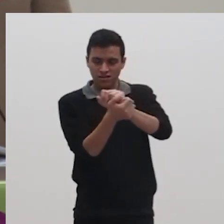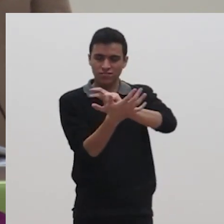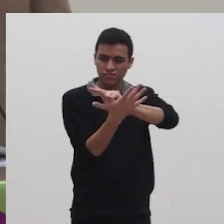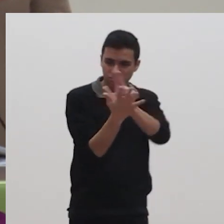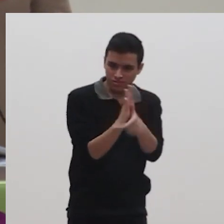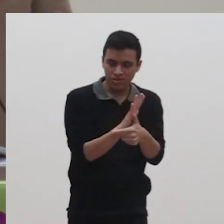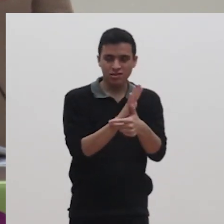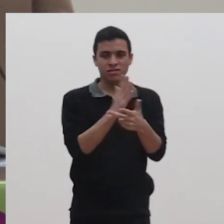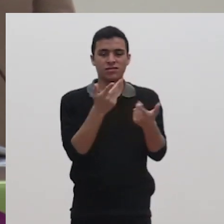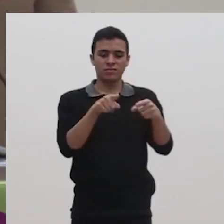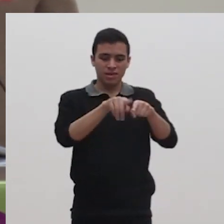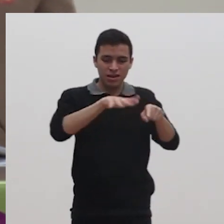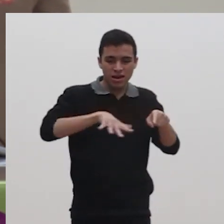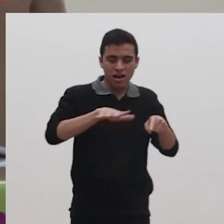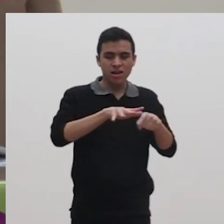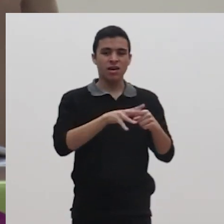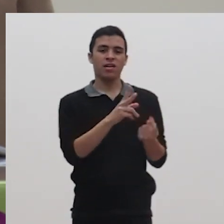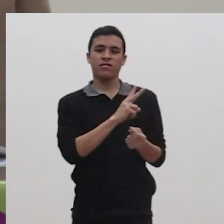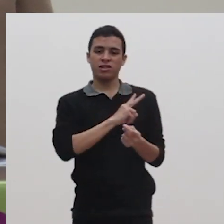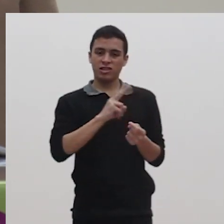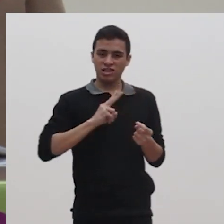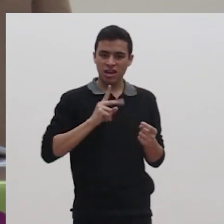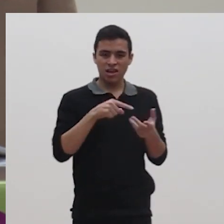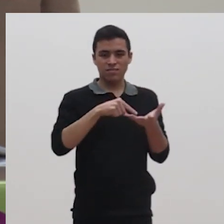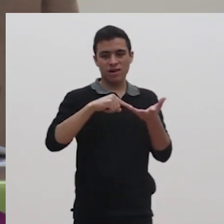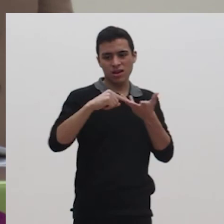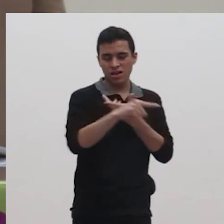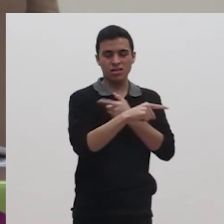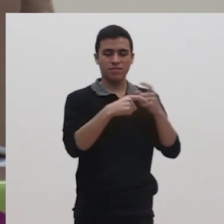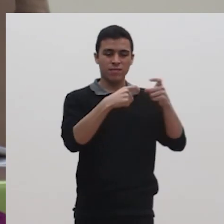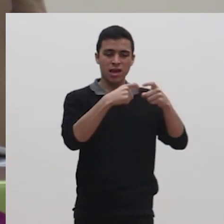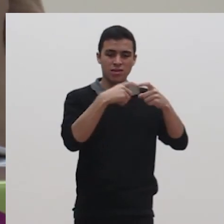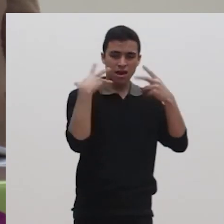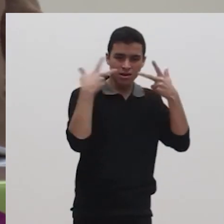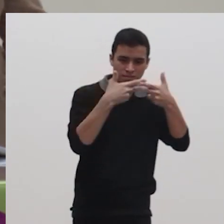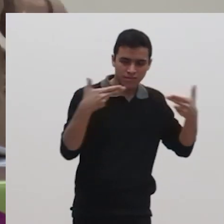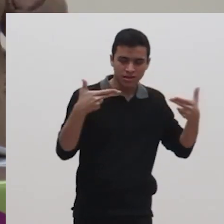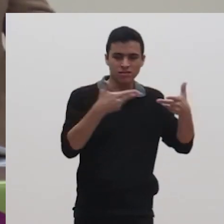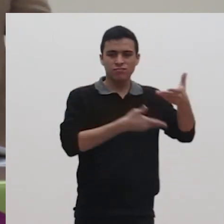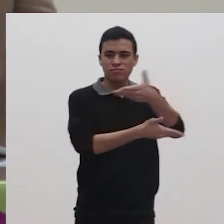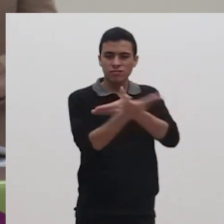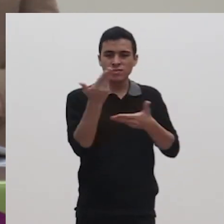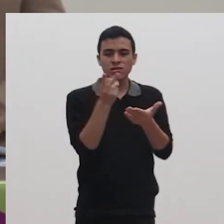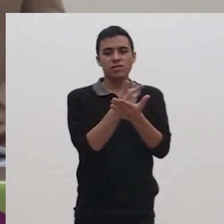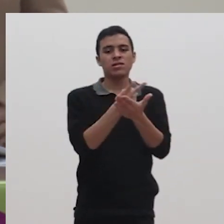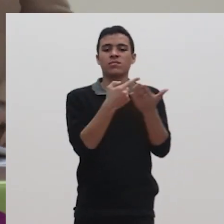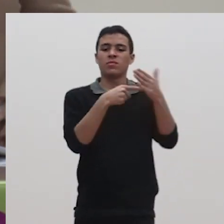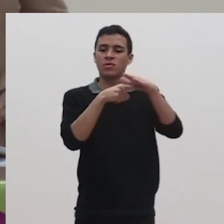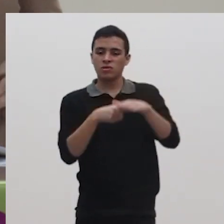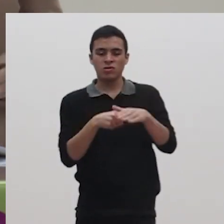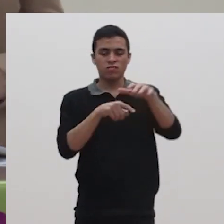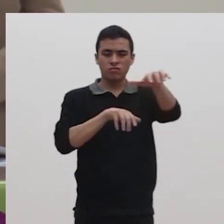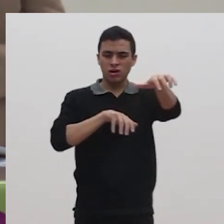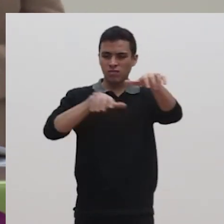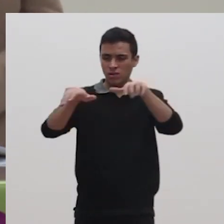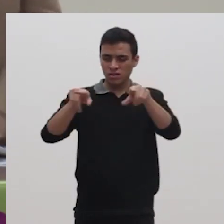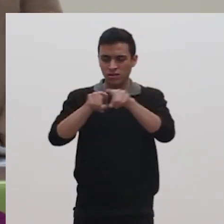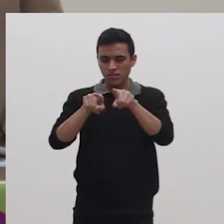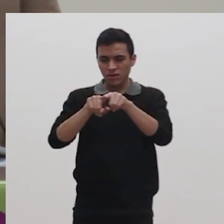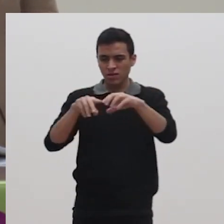serviço de veterinária, que tem com os animais. É decir, tentar mostrar com as ONGs, com as